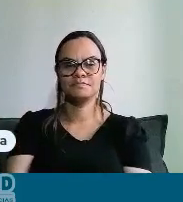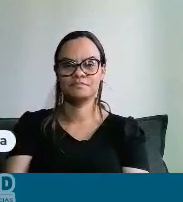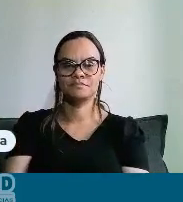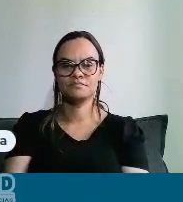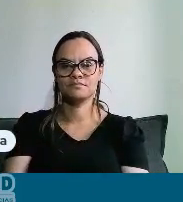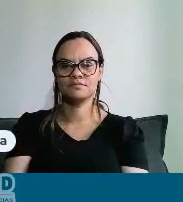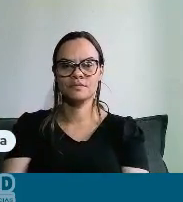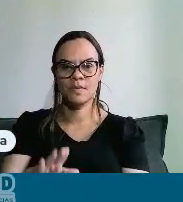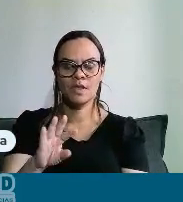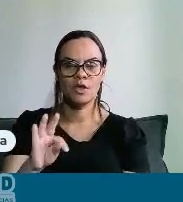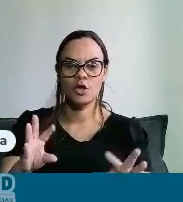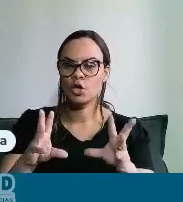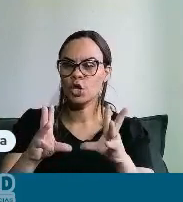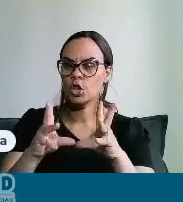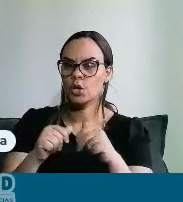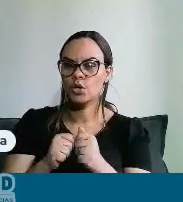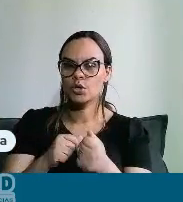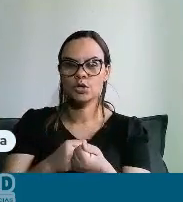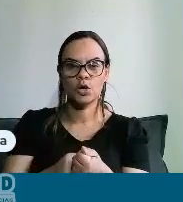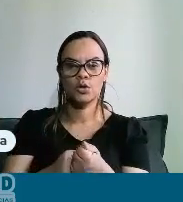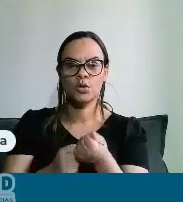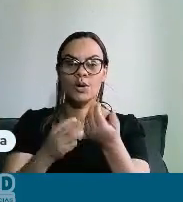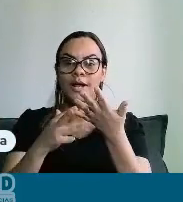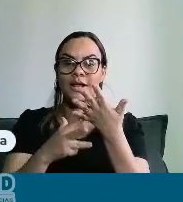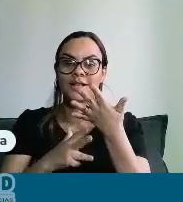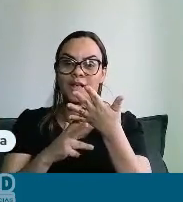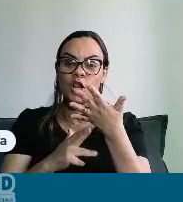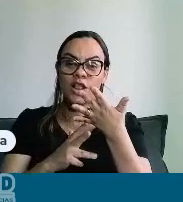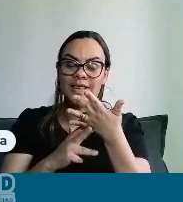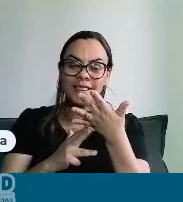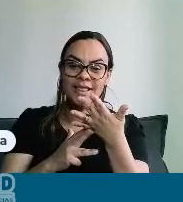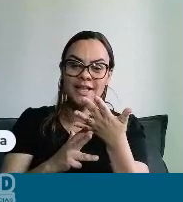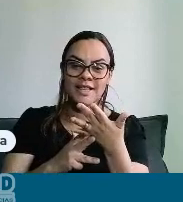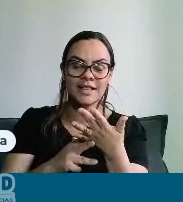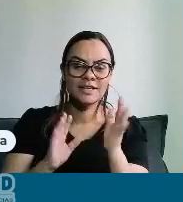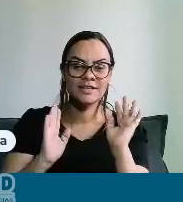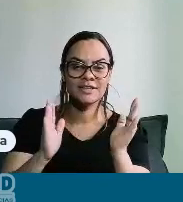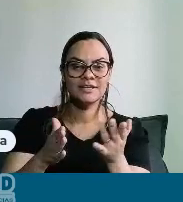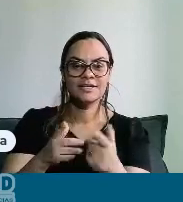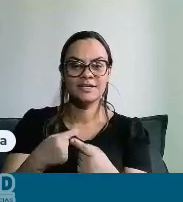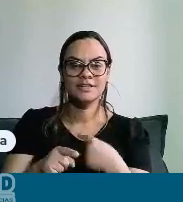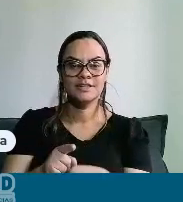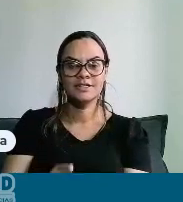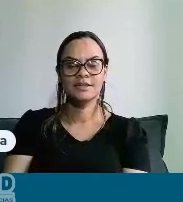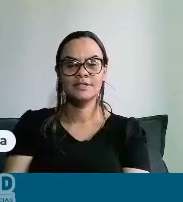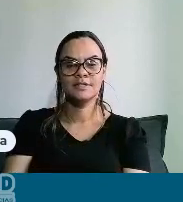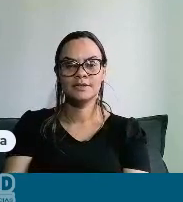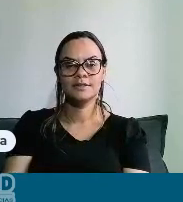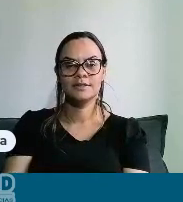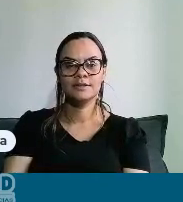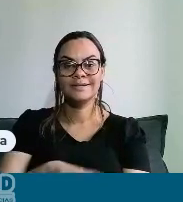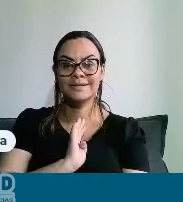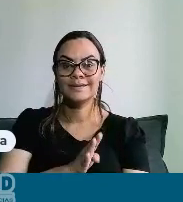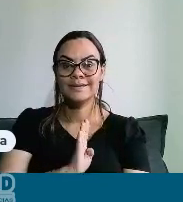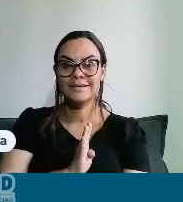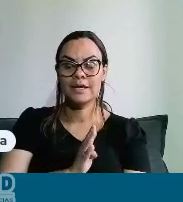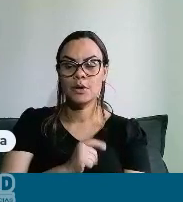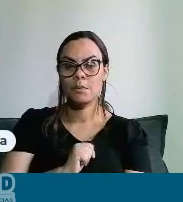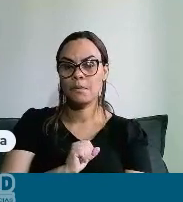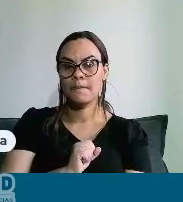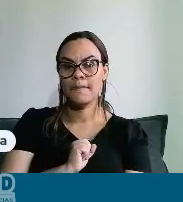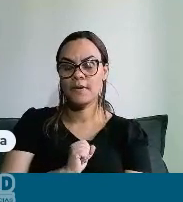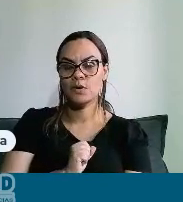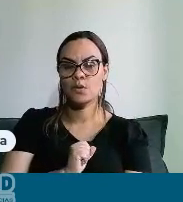mais importante, inclusive, do que o exame de colesterol, porque quando o paciente já tem alteração de creatinina, o risco cardiovascular, né, o risco desse paciente